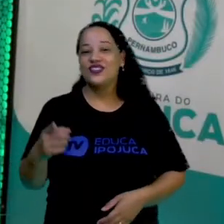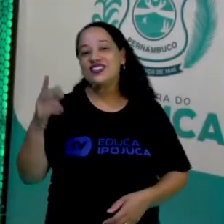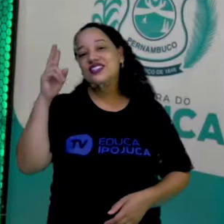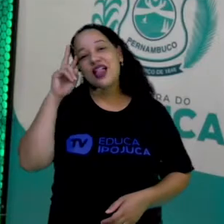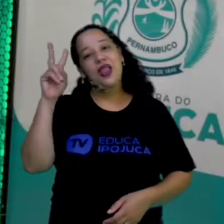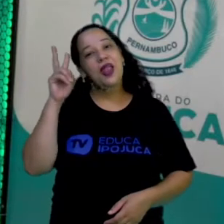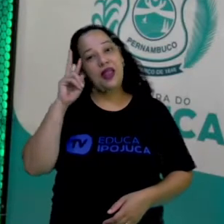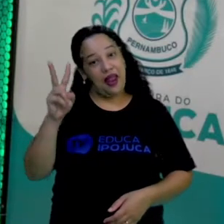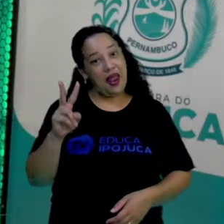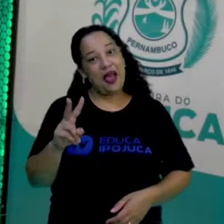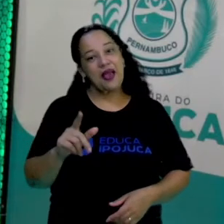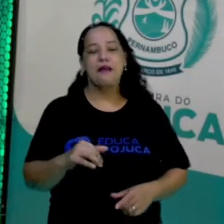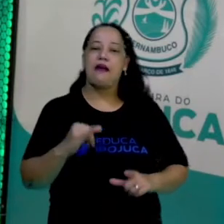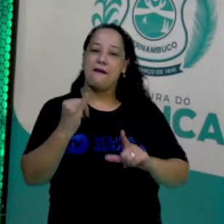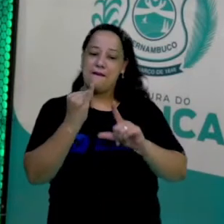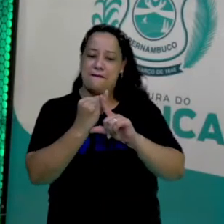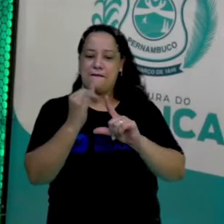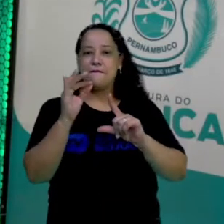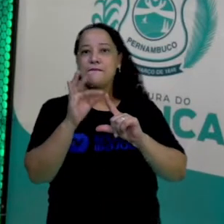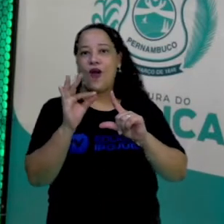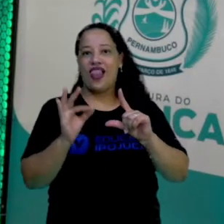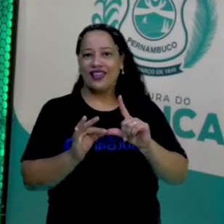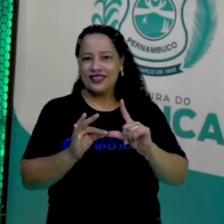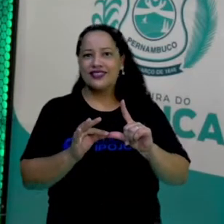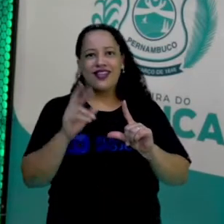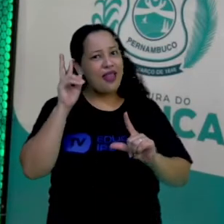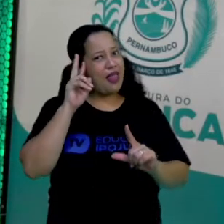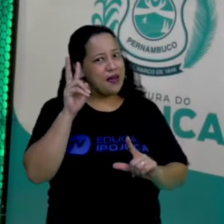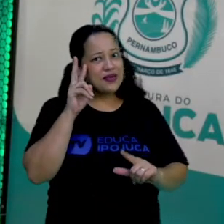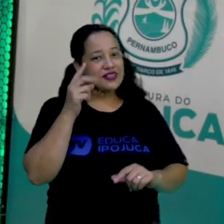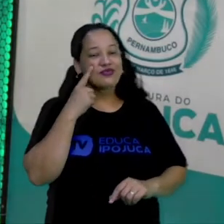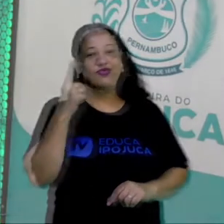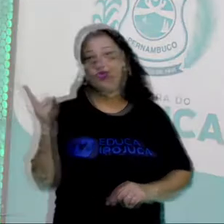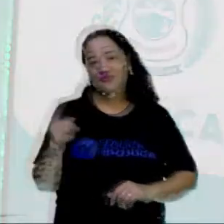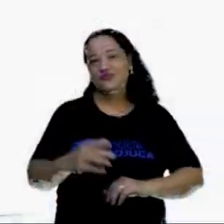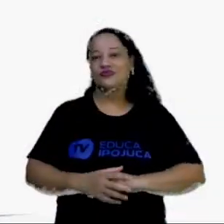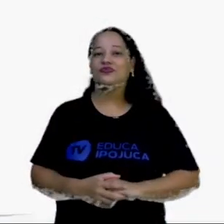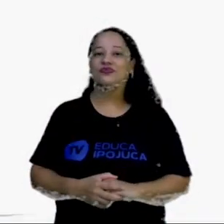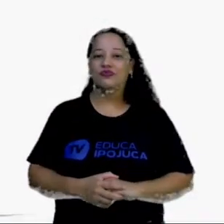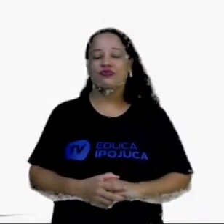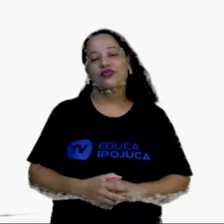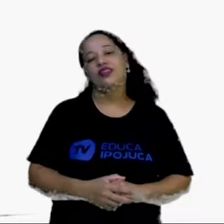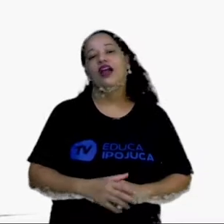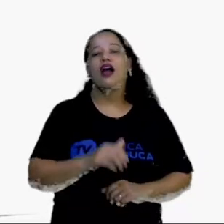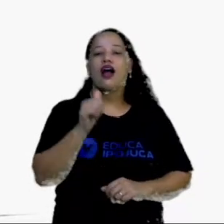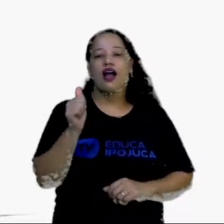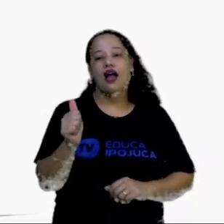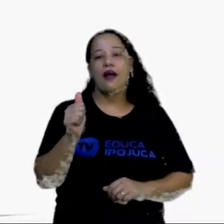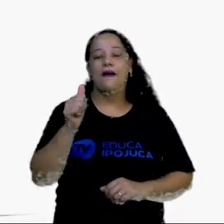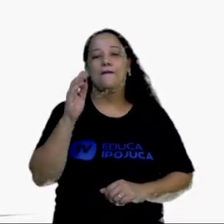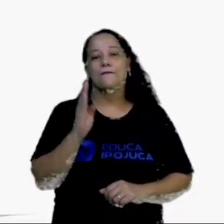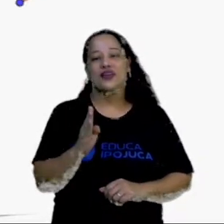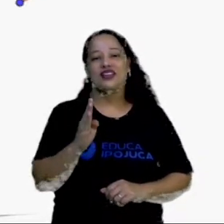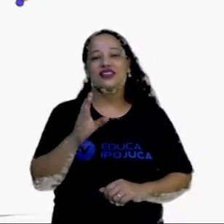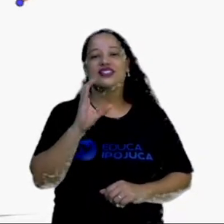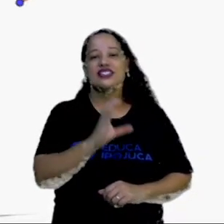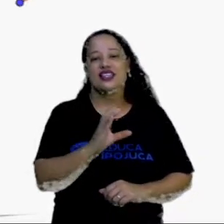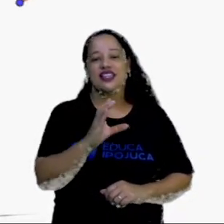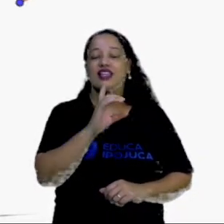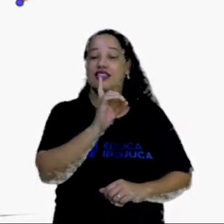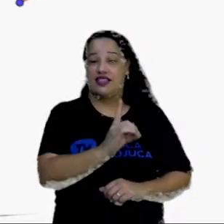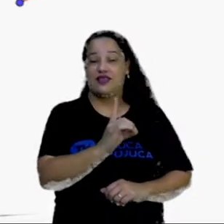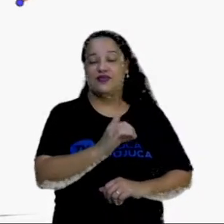lembra o que é um polígono? Vamos ver aqui. Figura A, B, C e